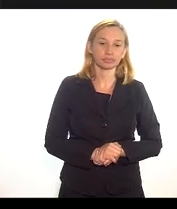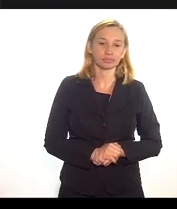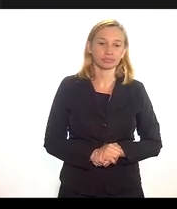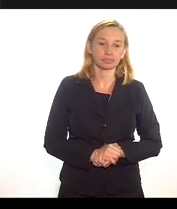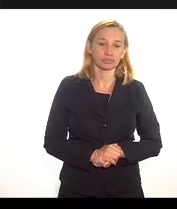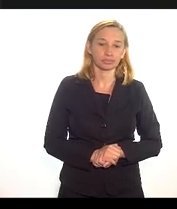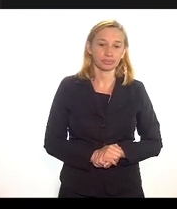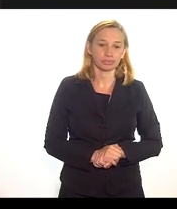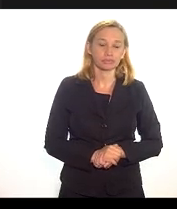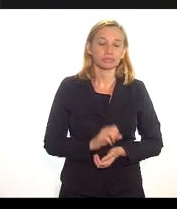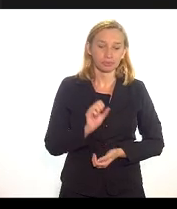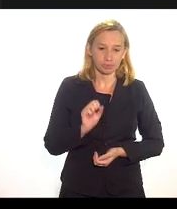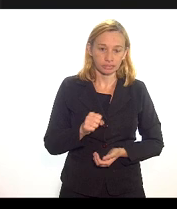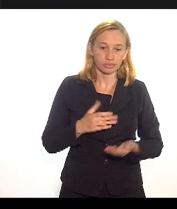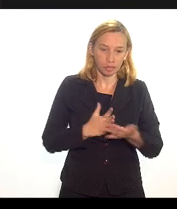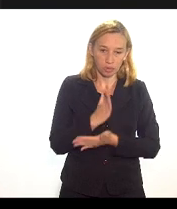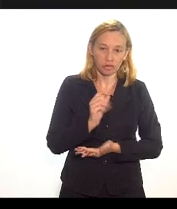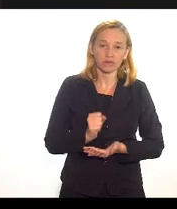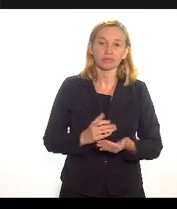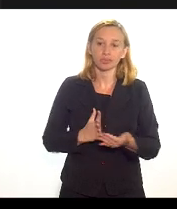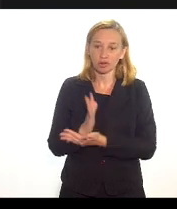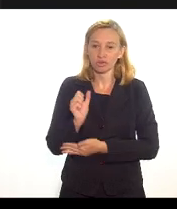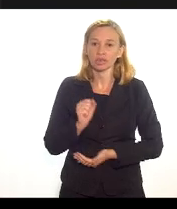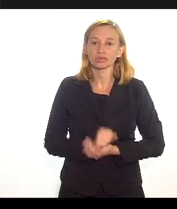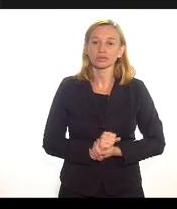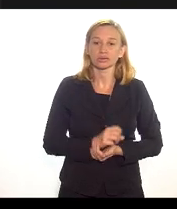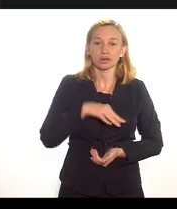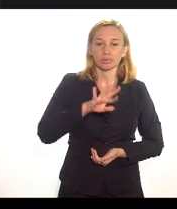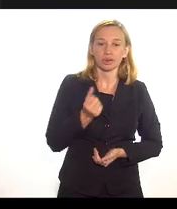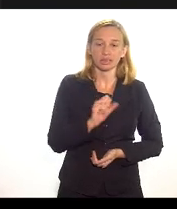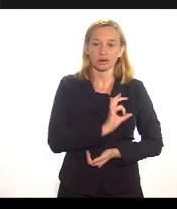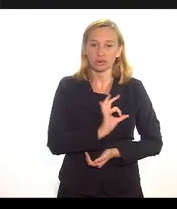senhor. Aprovado, presidente. Da Rocha.